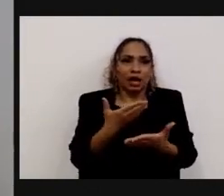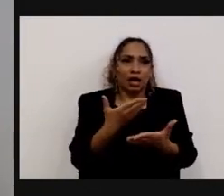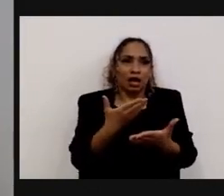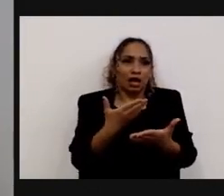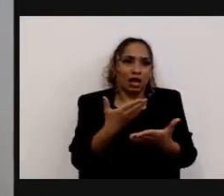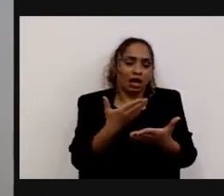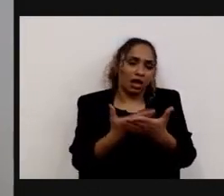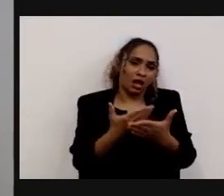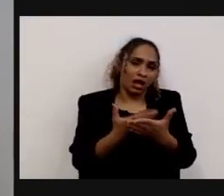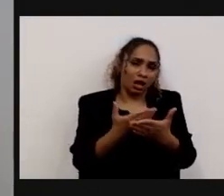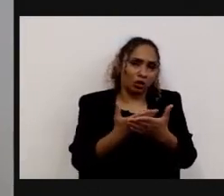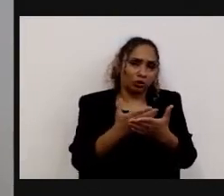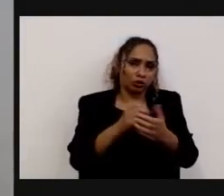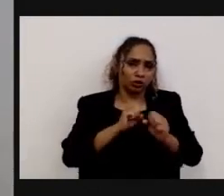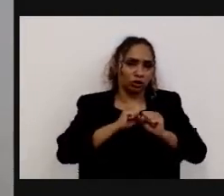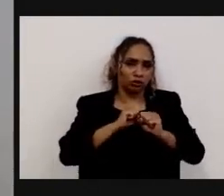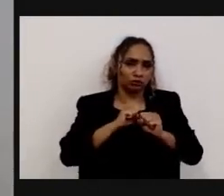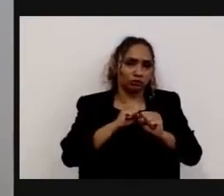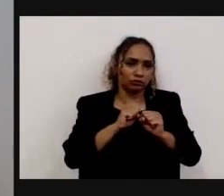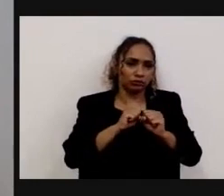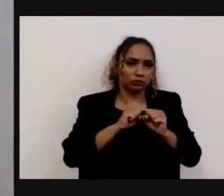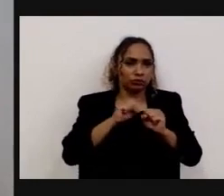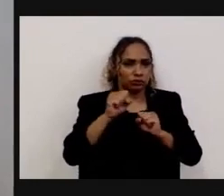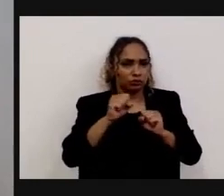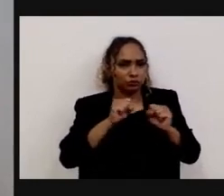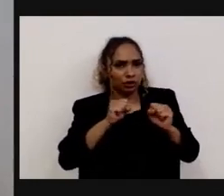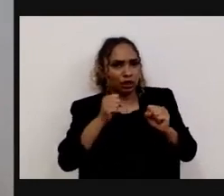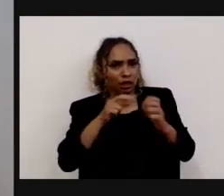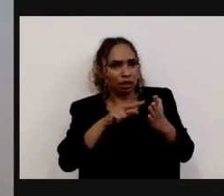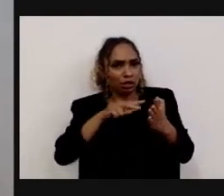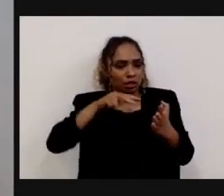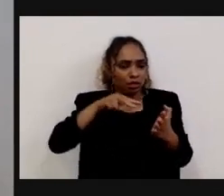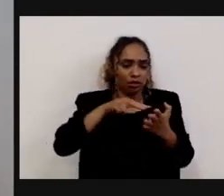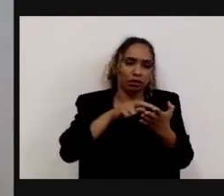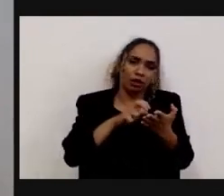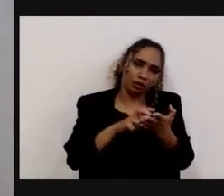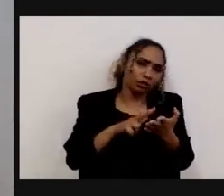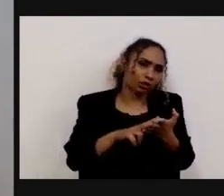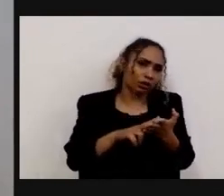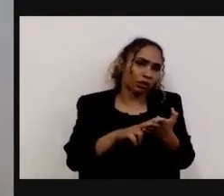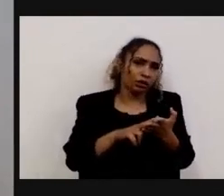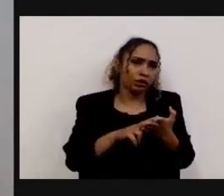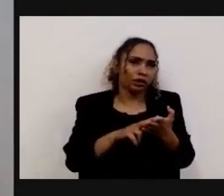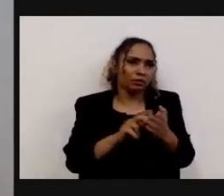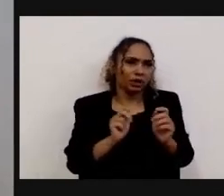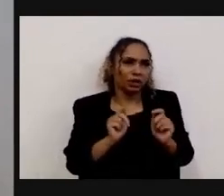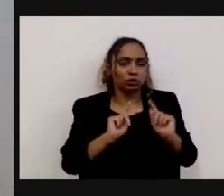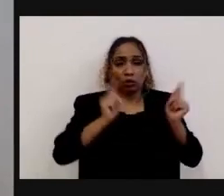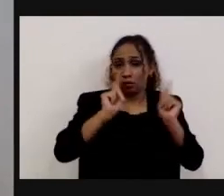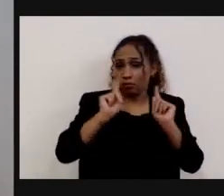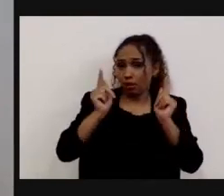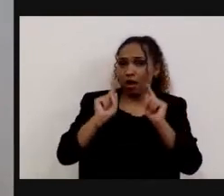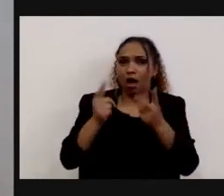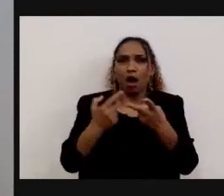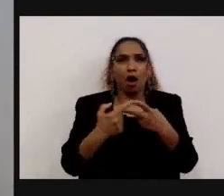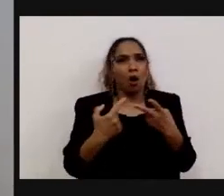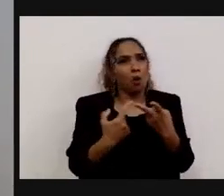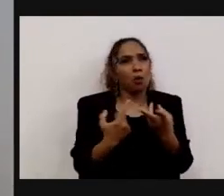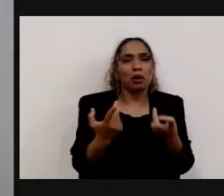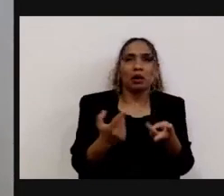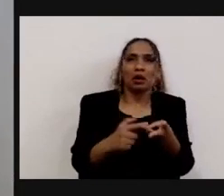entre entre no meio do intervalo na hora do intervalo o happy hour né